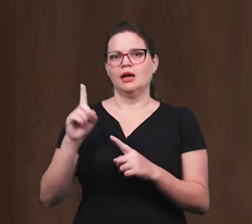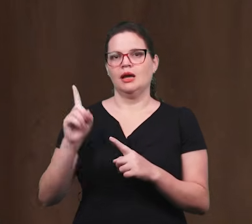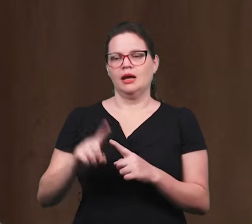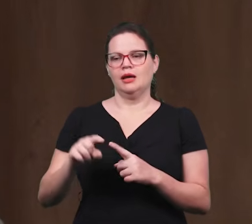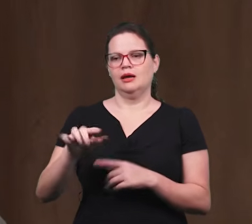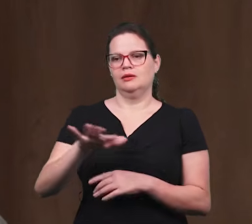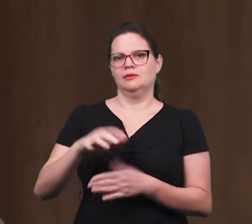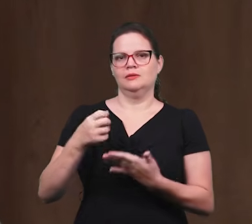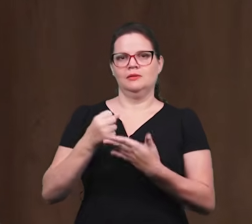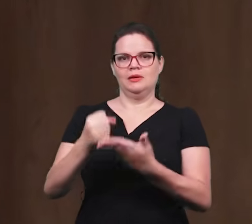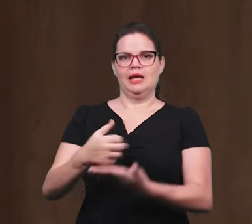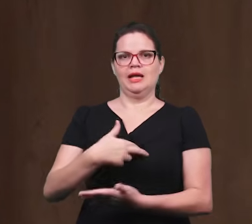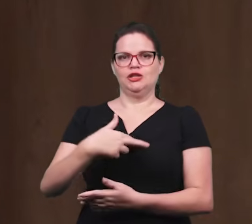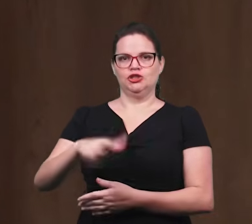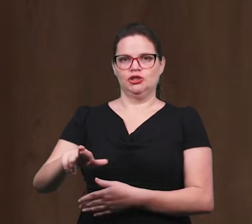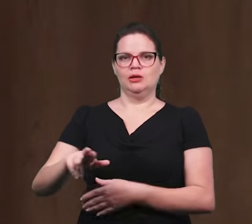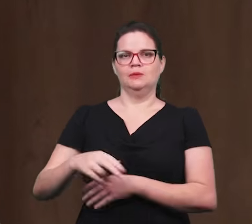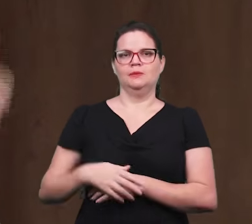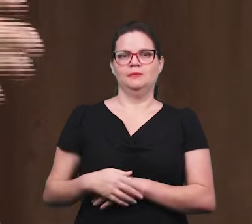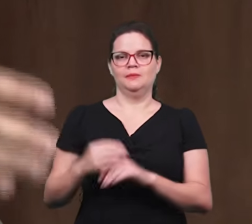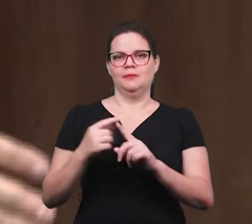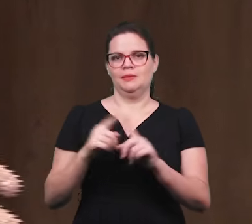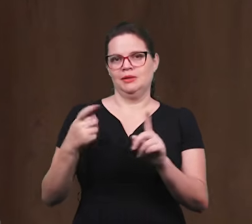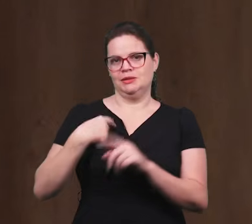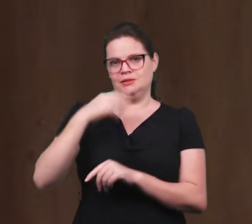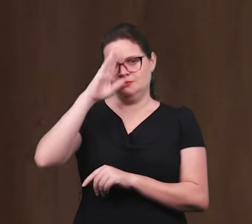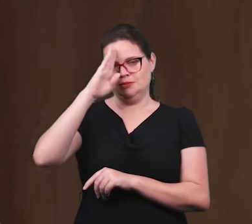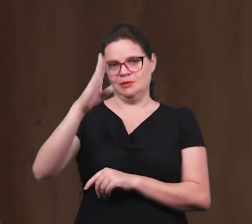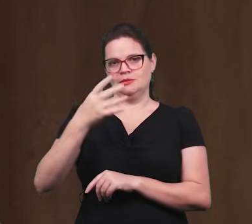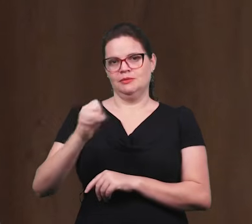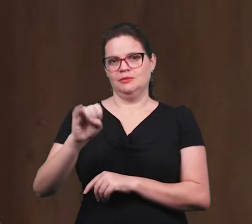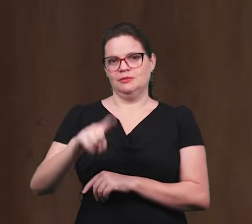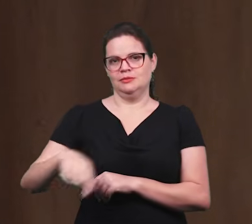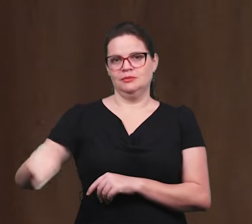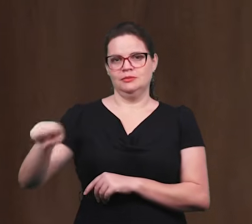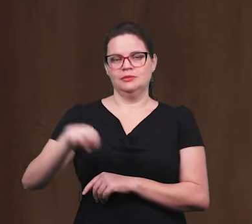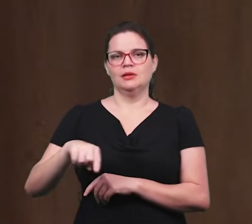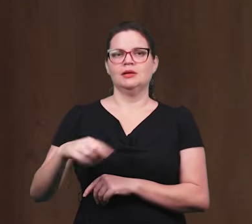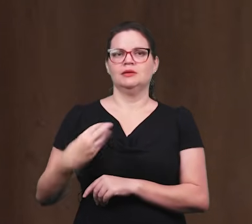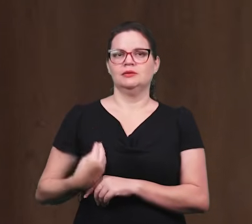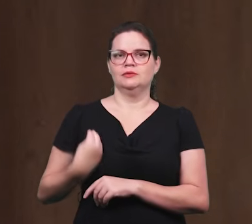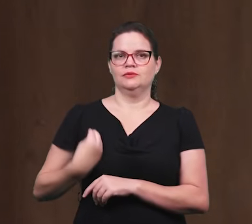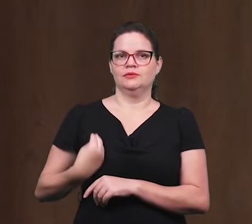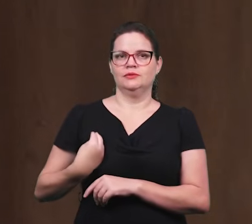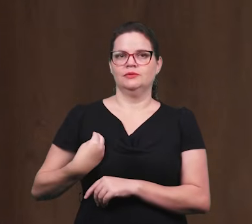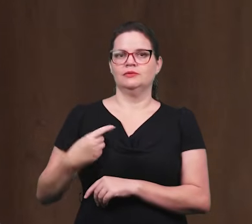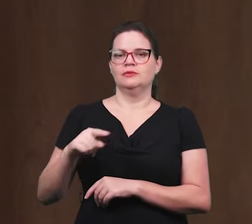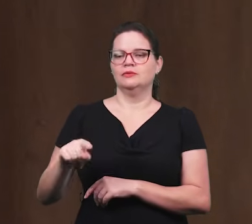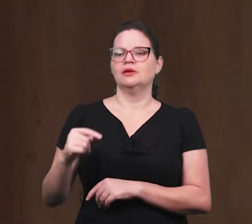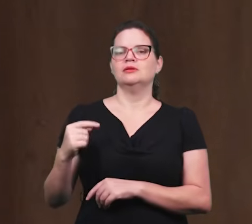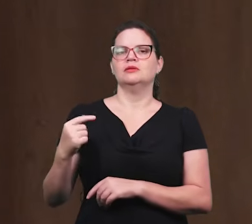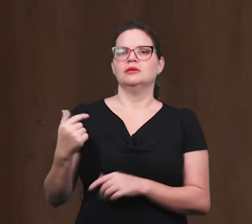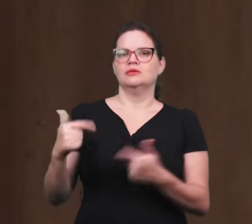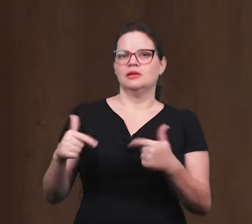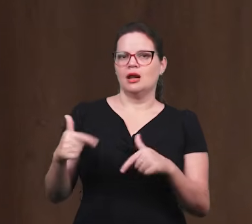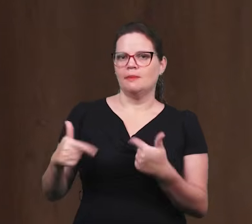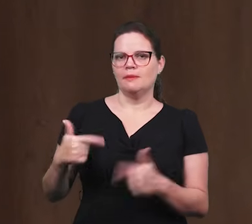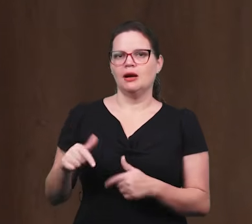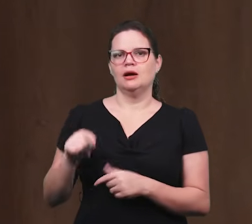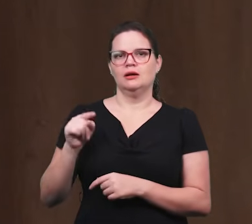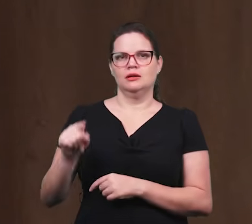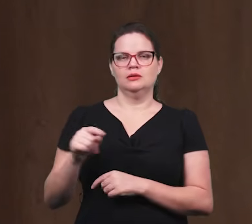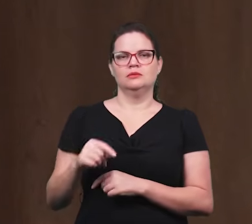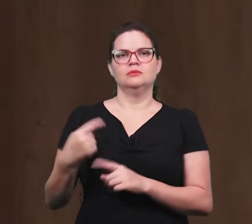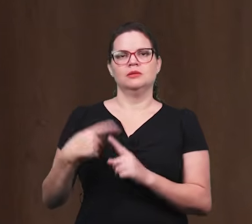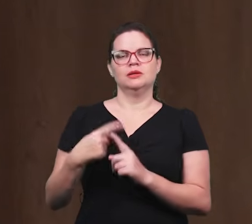no ambiente militar, principalmente para aqueles que estão em situações operacionais. Então, nós